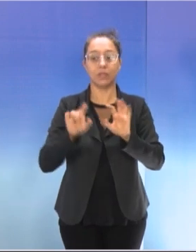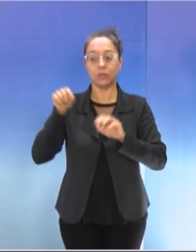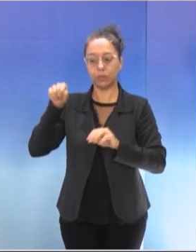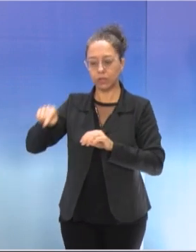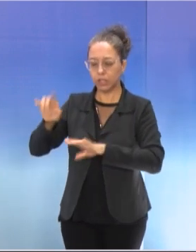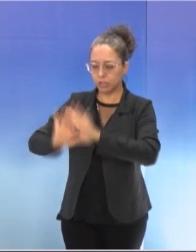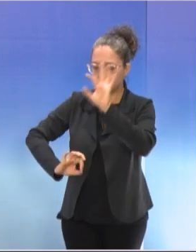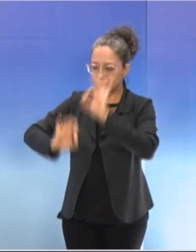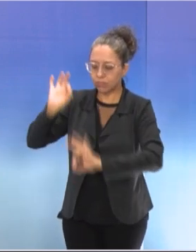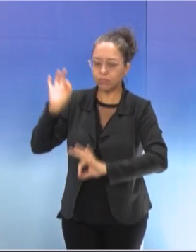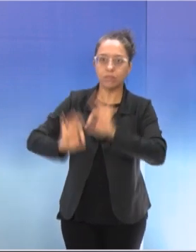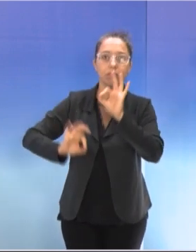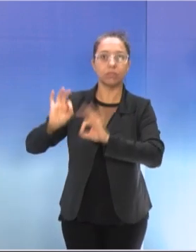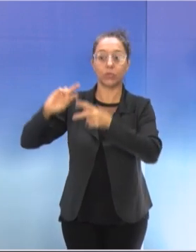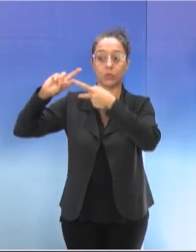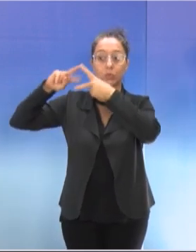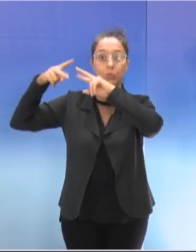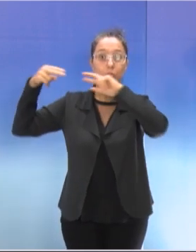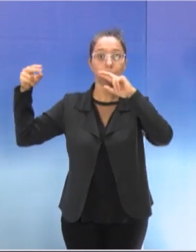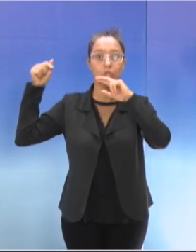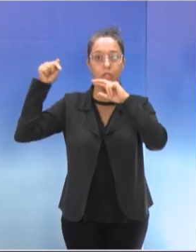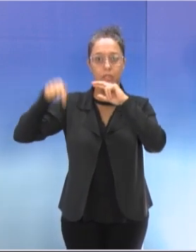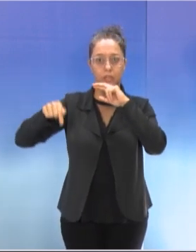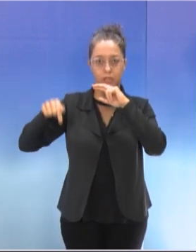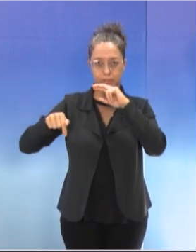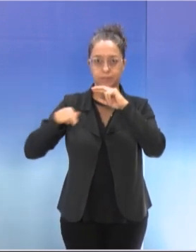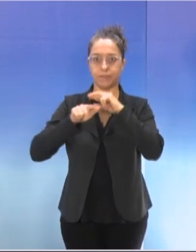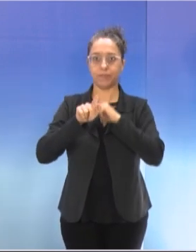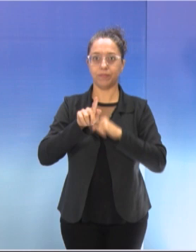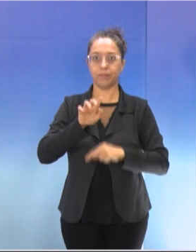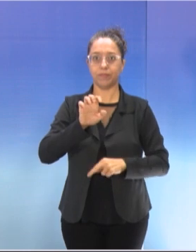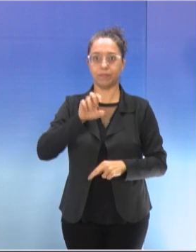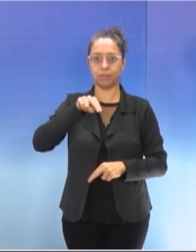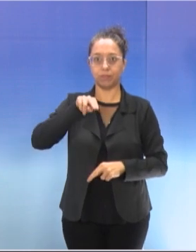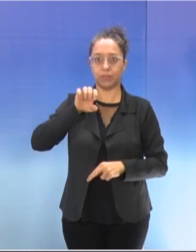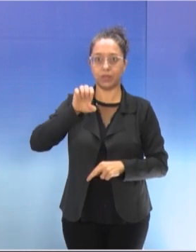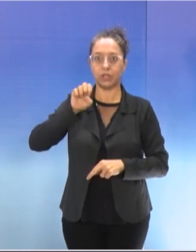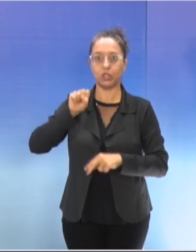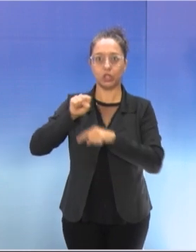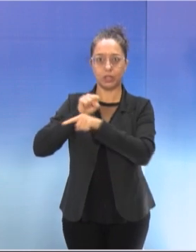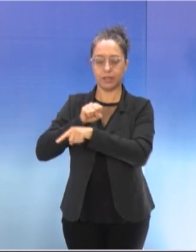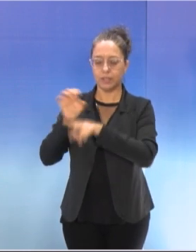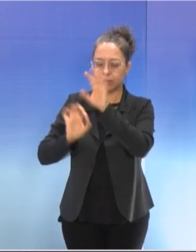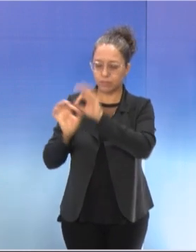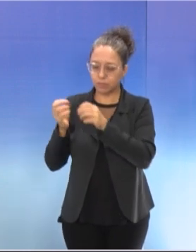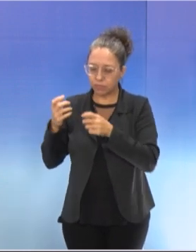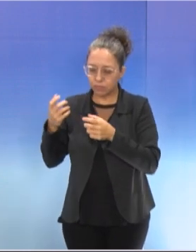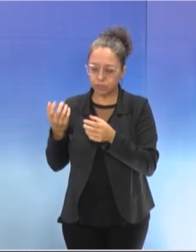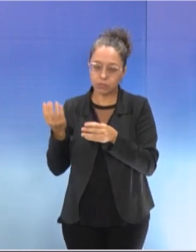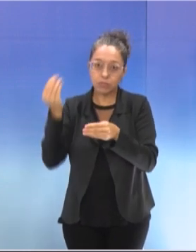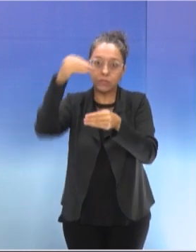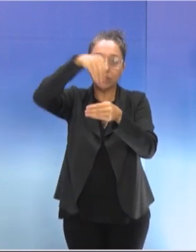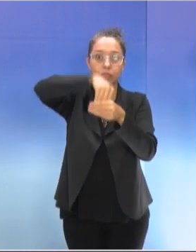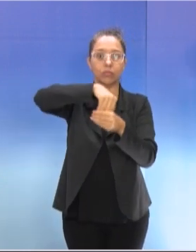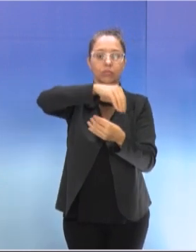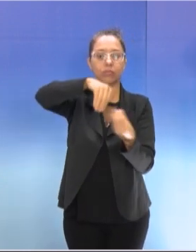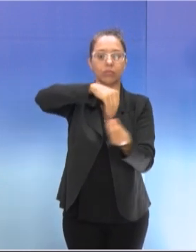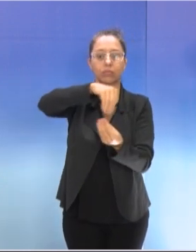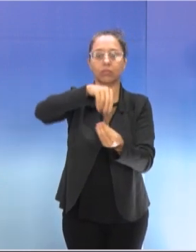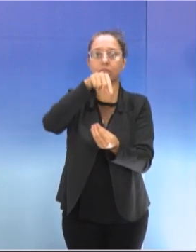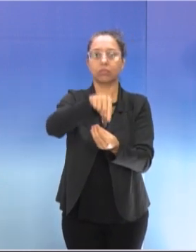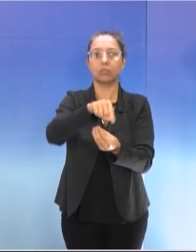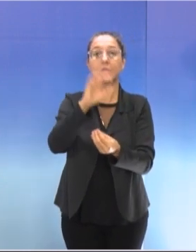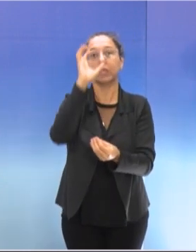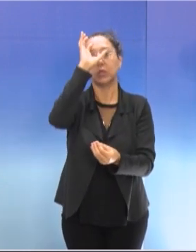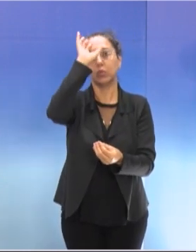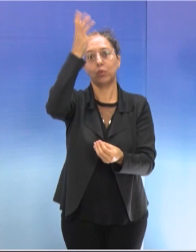laboratório, o gene da resistência à praga foi inserido nas plantas cultivadas, resolvendo o problema.